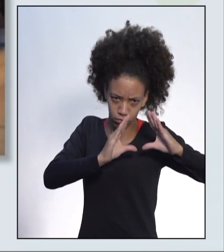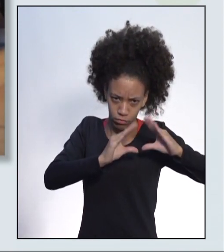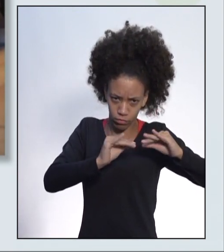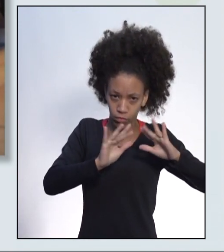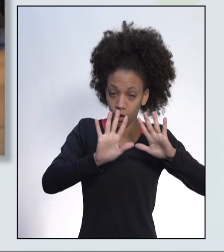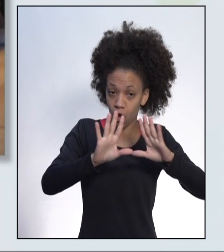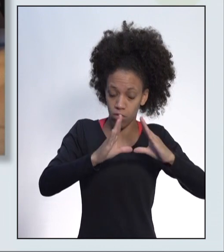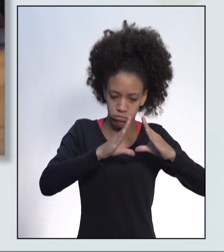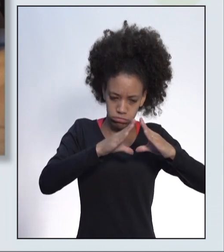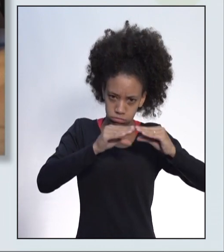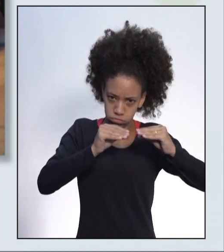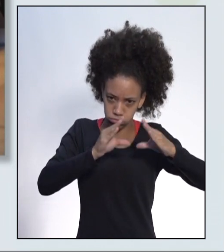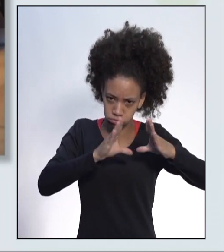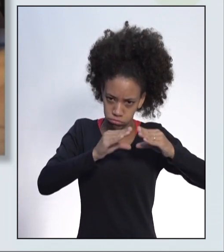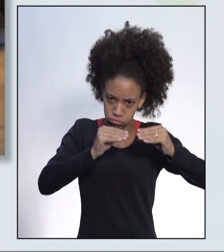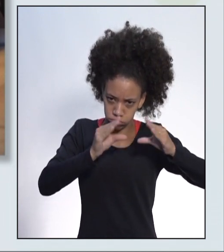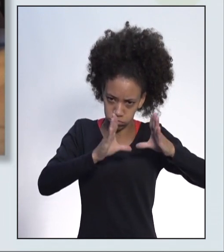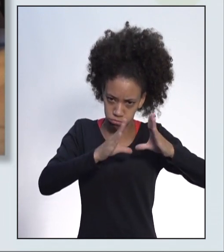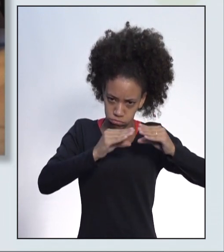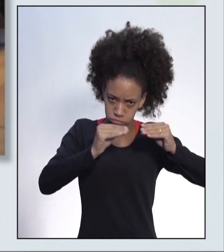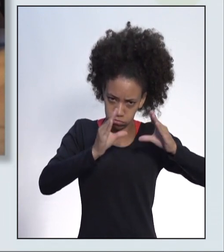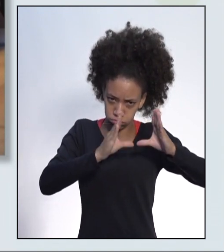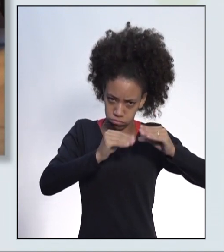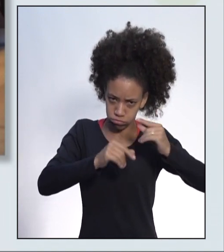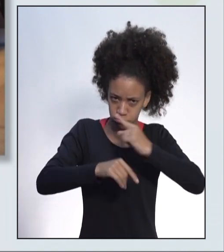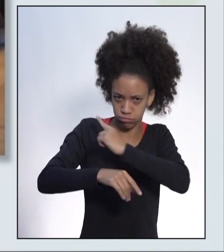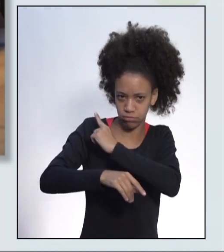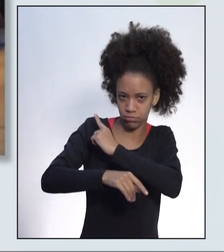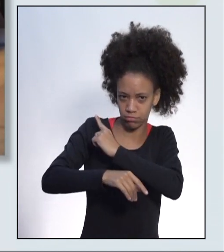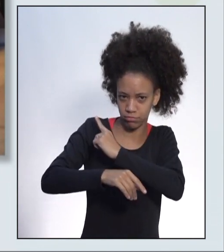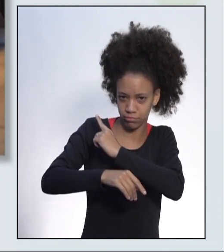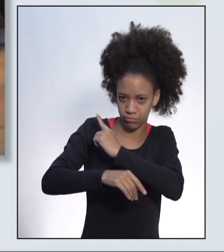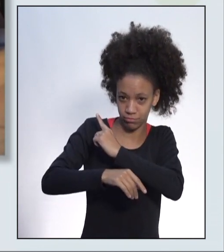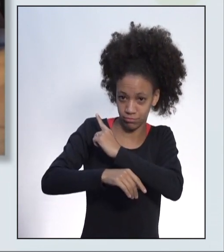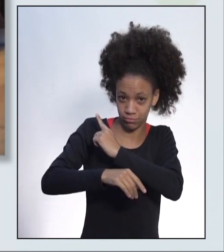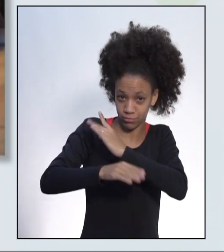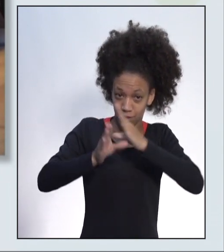Eu vou abrir e aqui está o meu zine, ó.